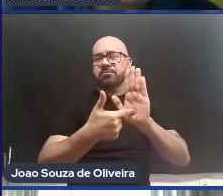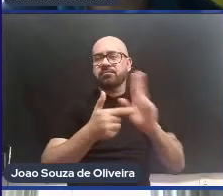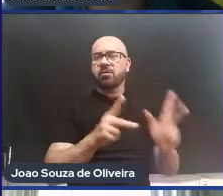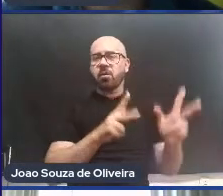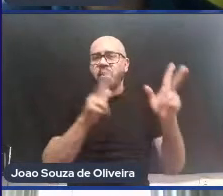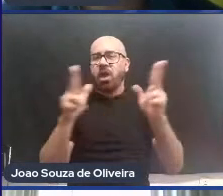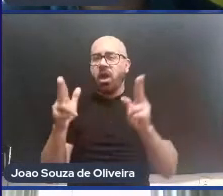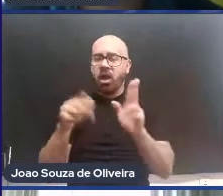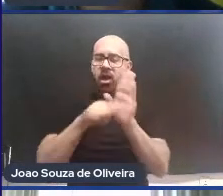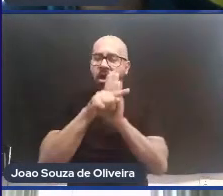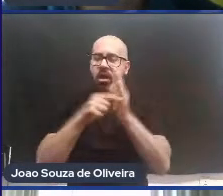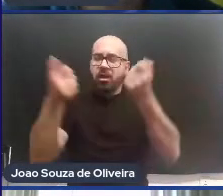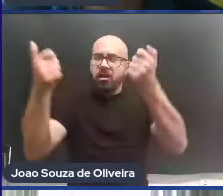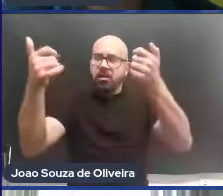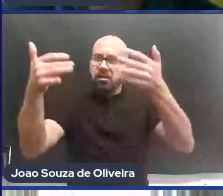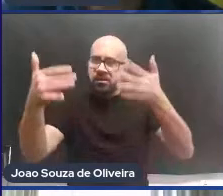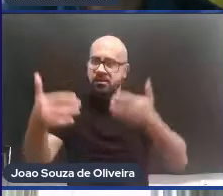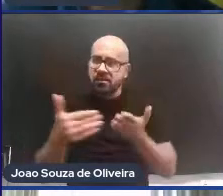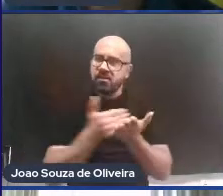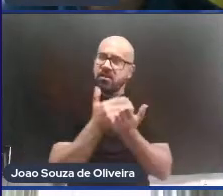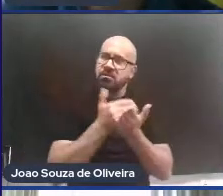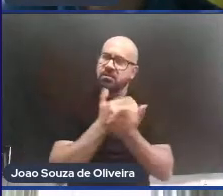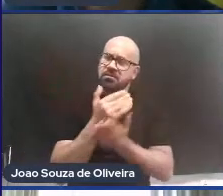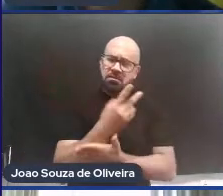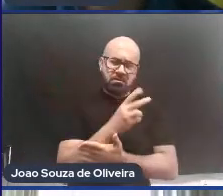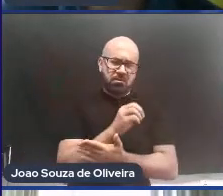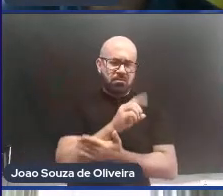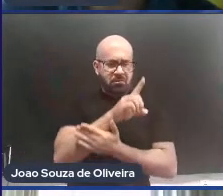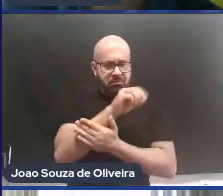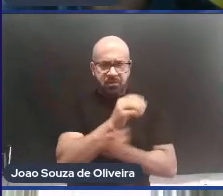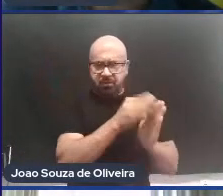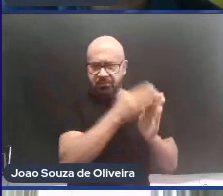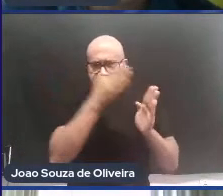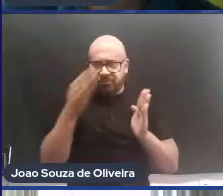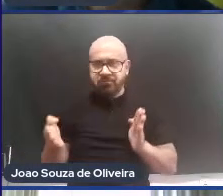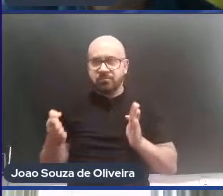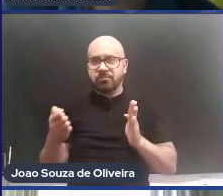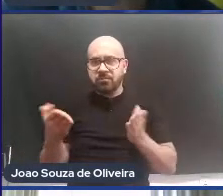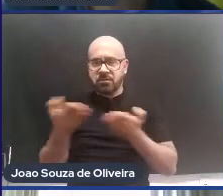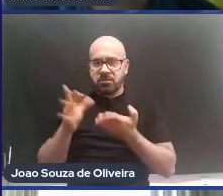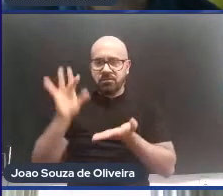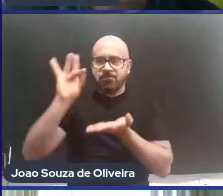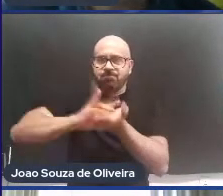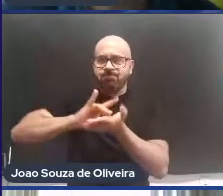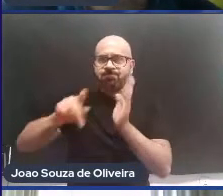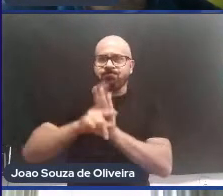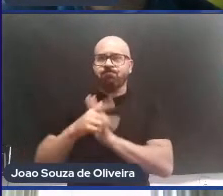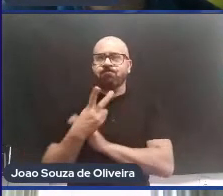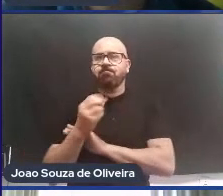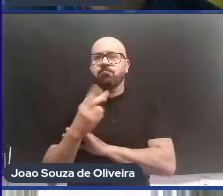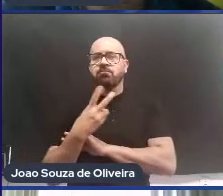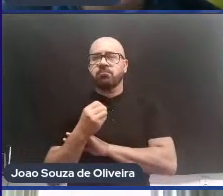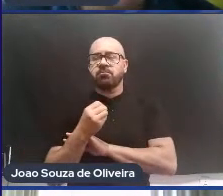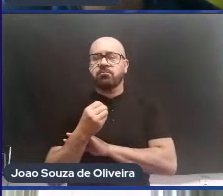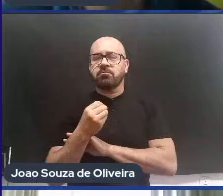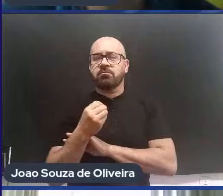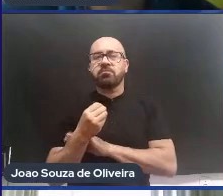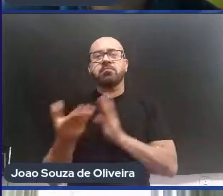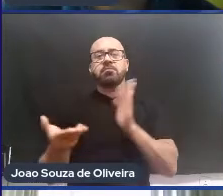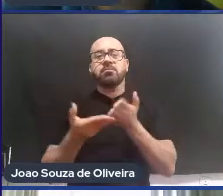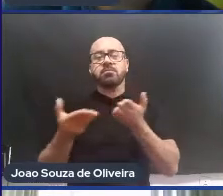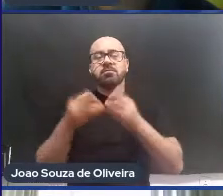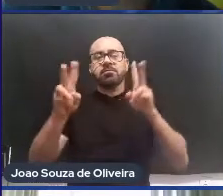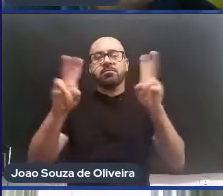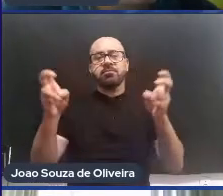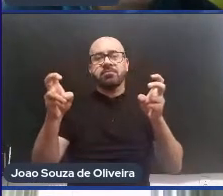da pesquisa que começou já desde 2010 mas que se consolidou em 2020 e que tem esse